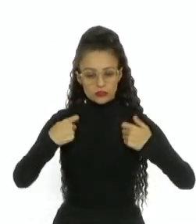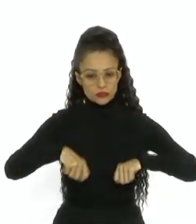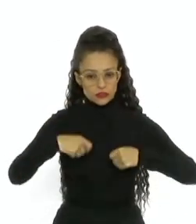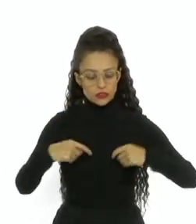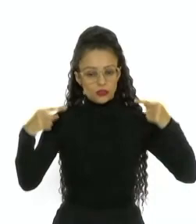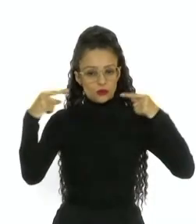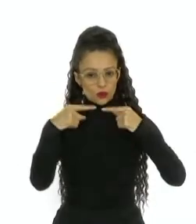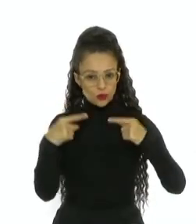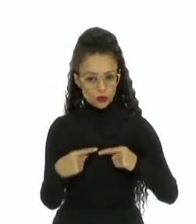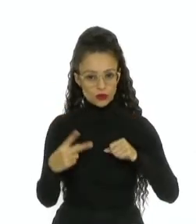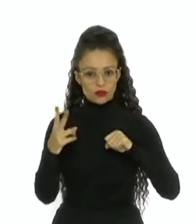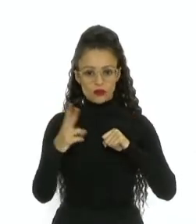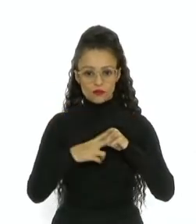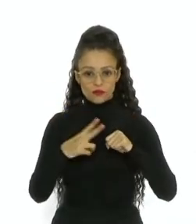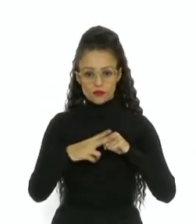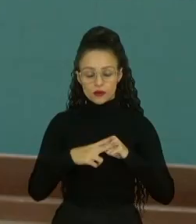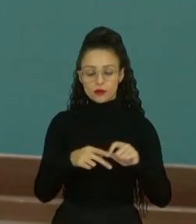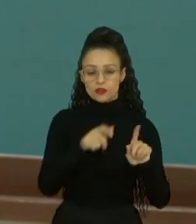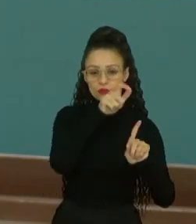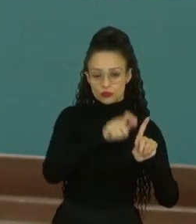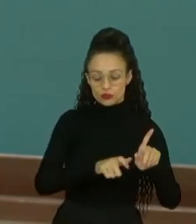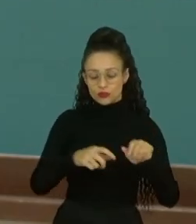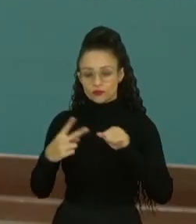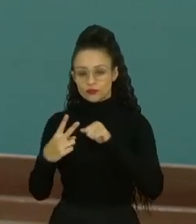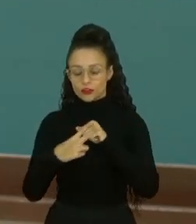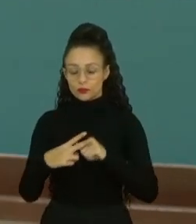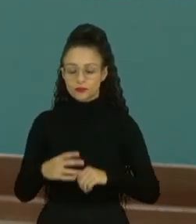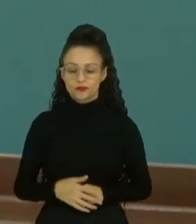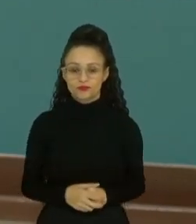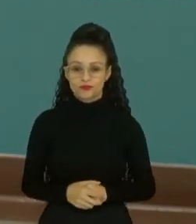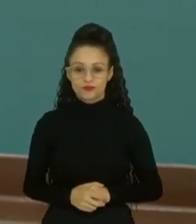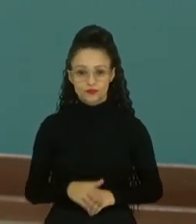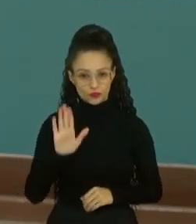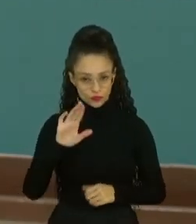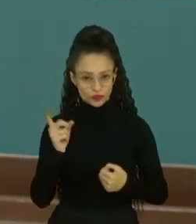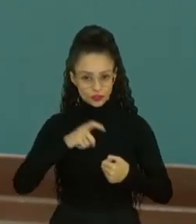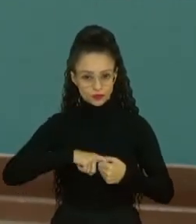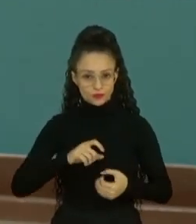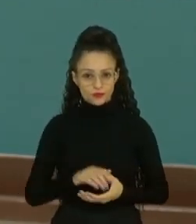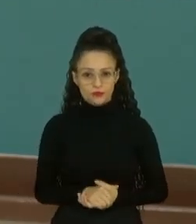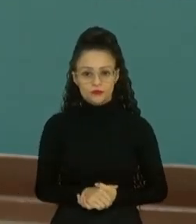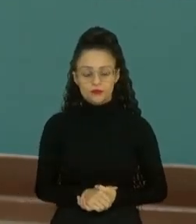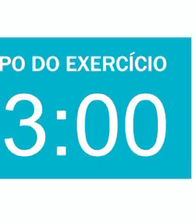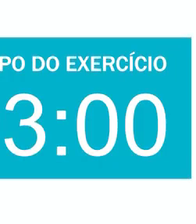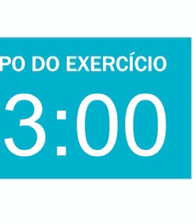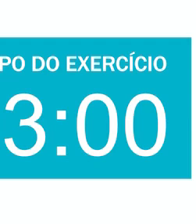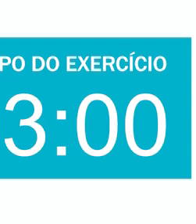estabelecer concordância entre o sujeito e o verbo. Já voltamos.